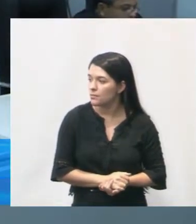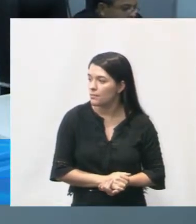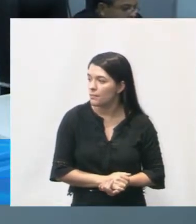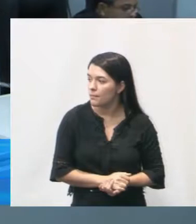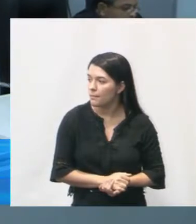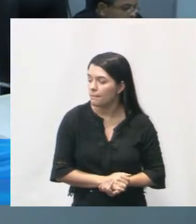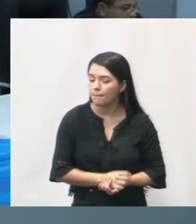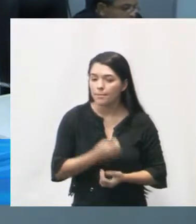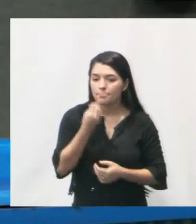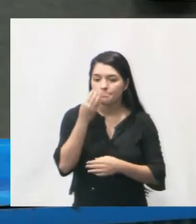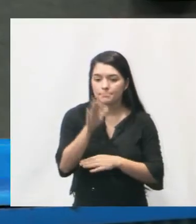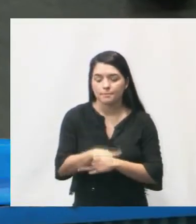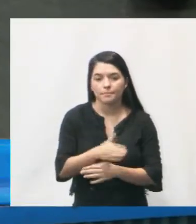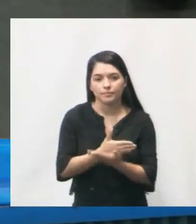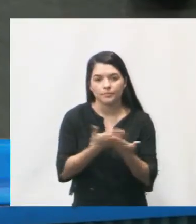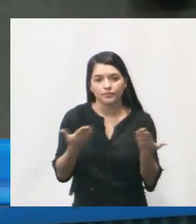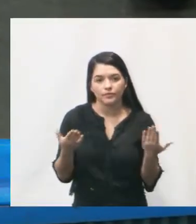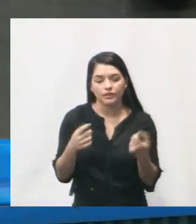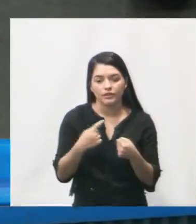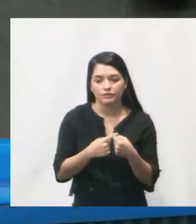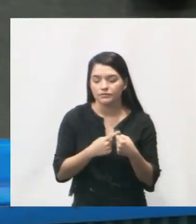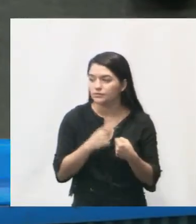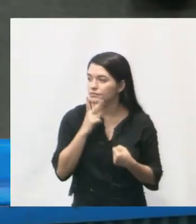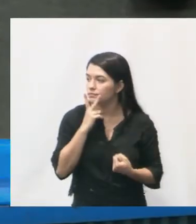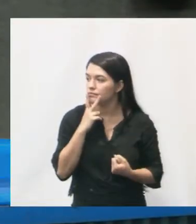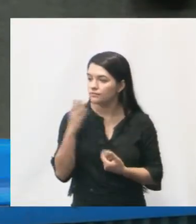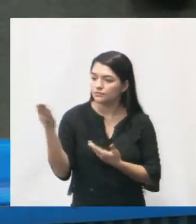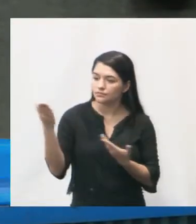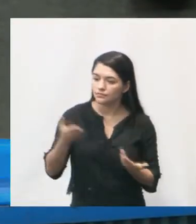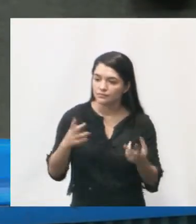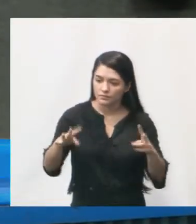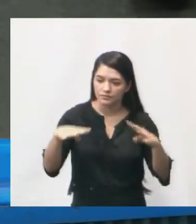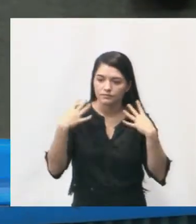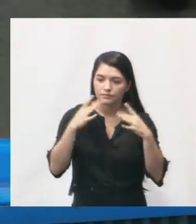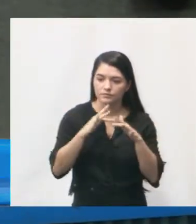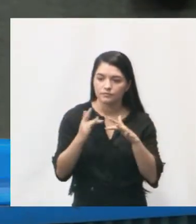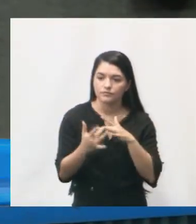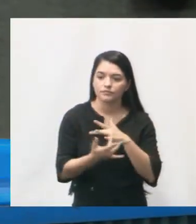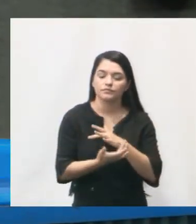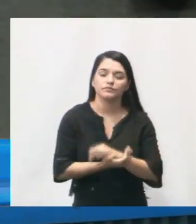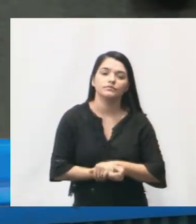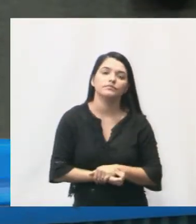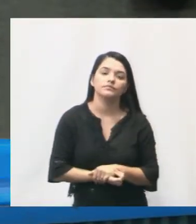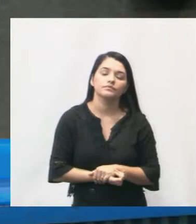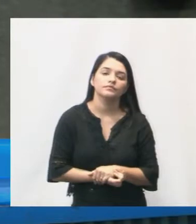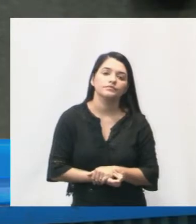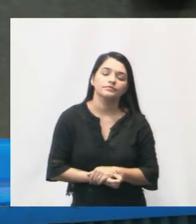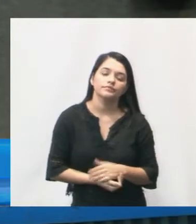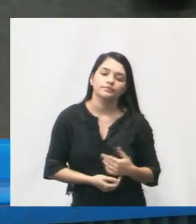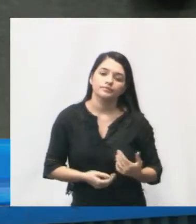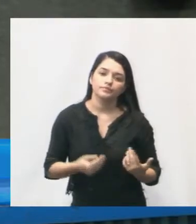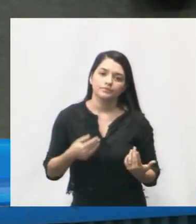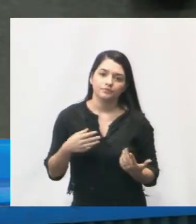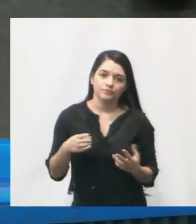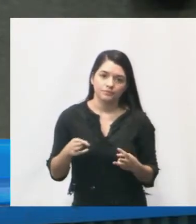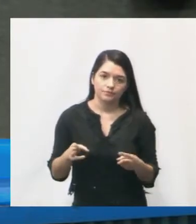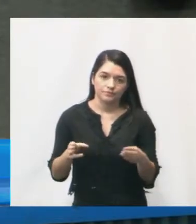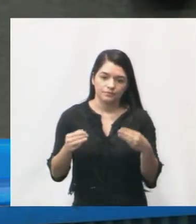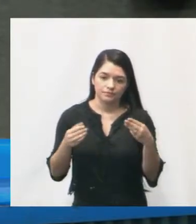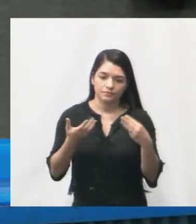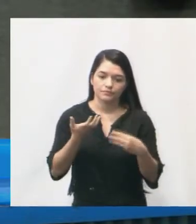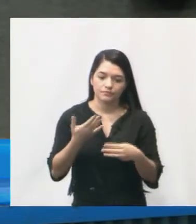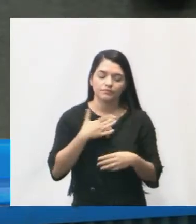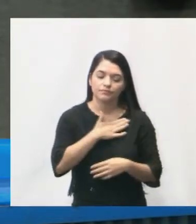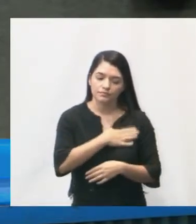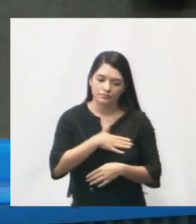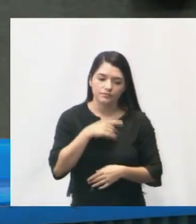Boa tarde a todos e a todas, Cidade Vitória, você que nos assiste pelas redes sociais. Vereador Mazinho, eu quero tranquilizar o campo de Andorinhas,